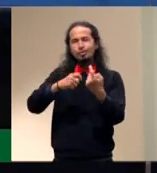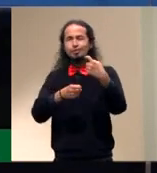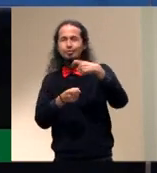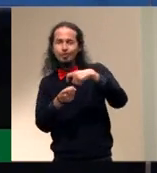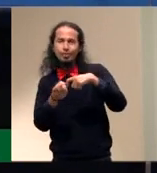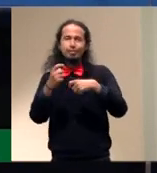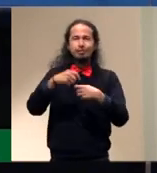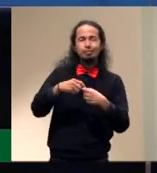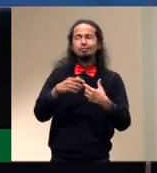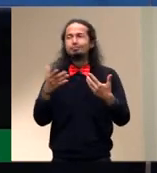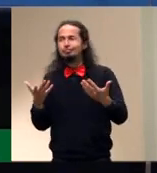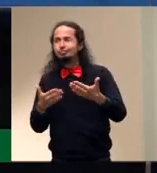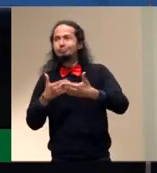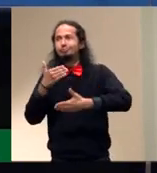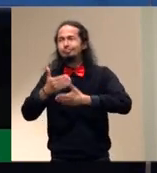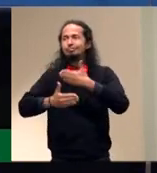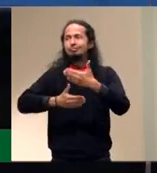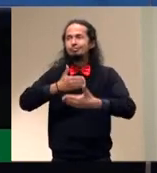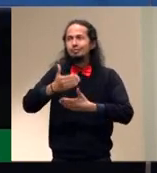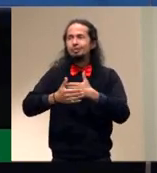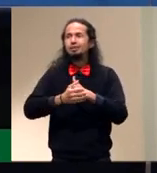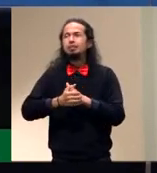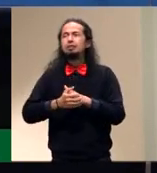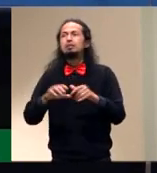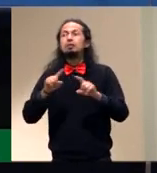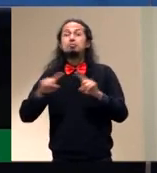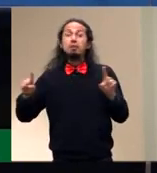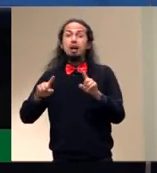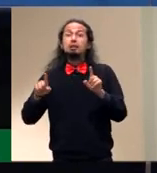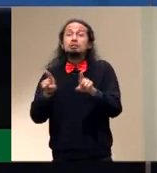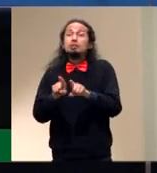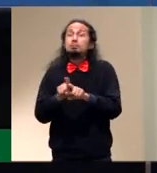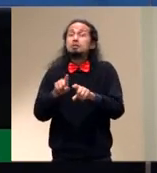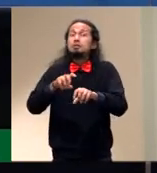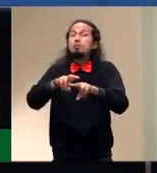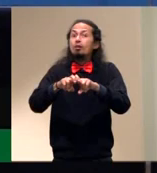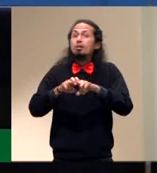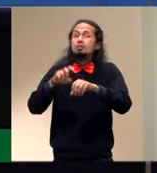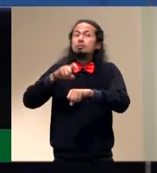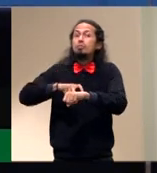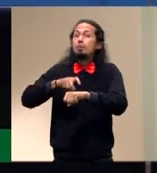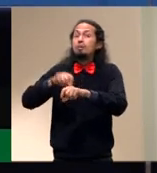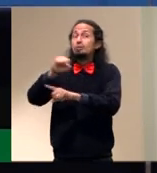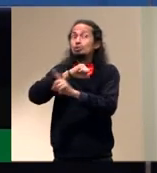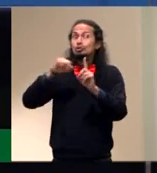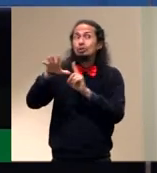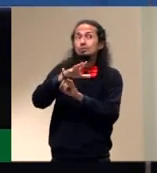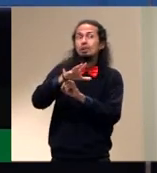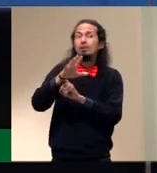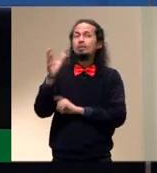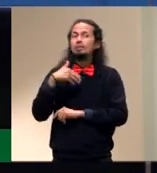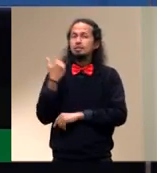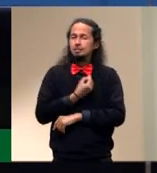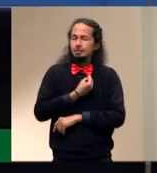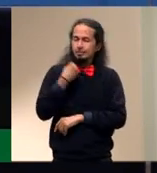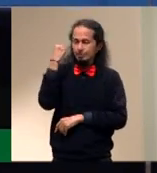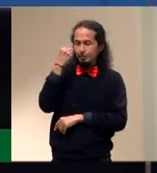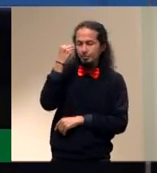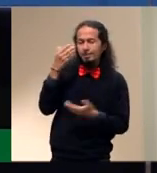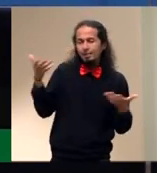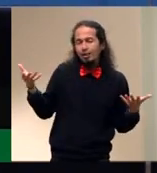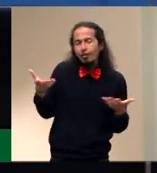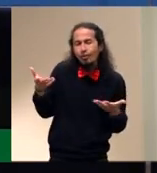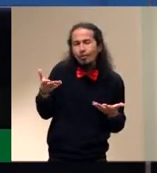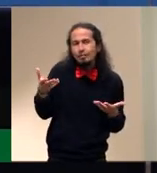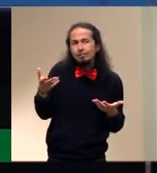mensurar quais são, mas também pelo momento social assim, que nós vivemos, considerando que todo mundo que está